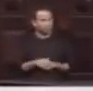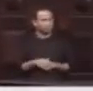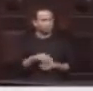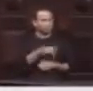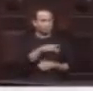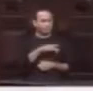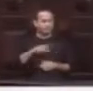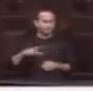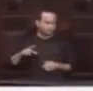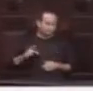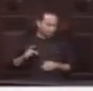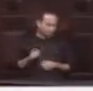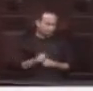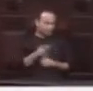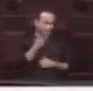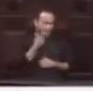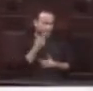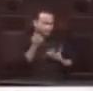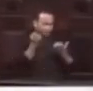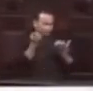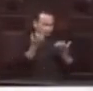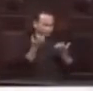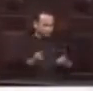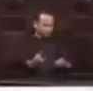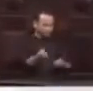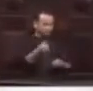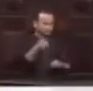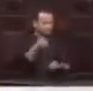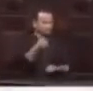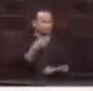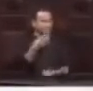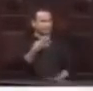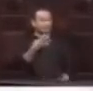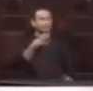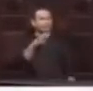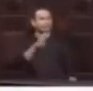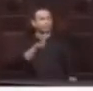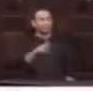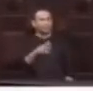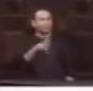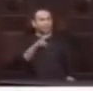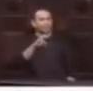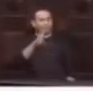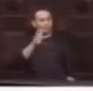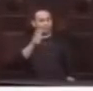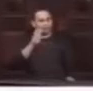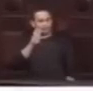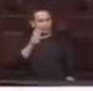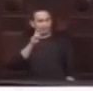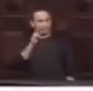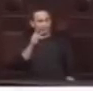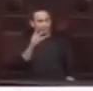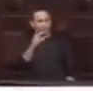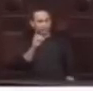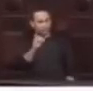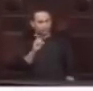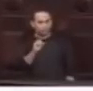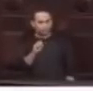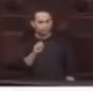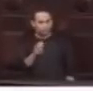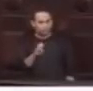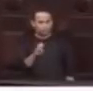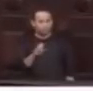afirma que ex-governador recebeu 144 milhões. 144 milhões.